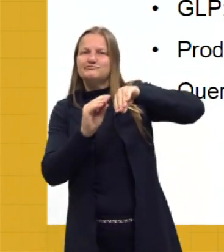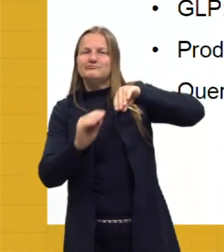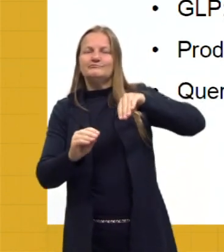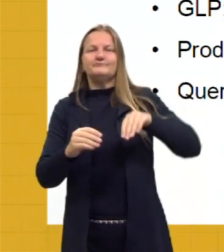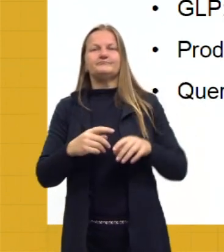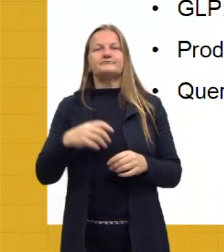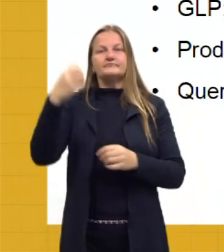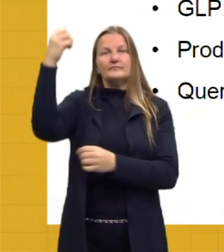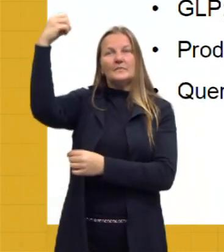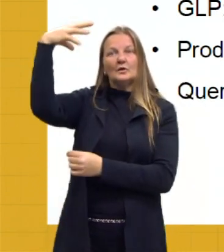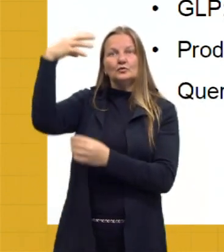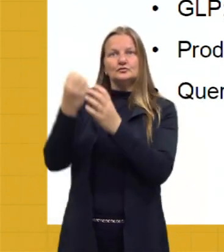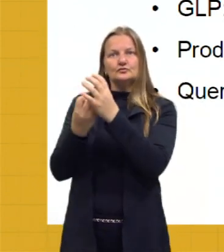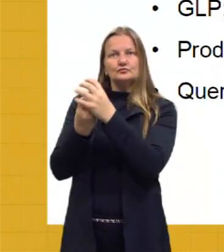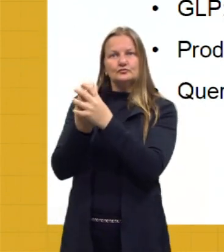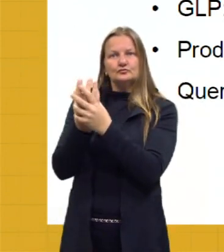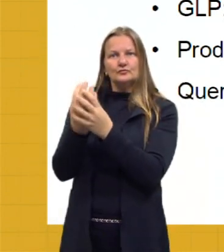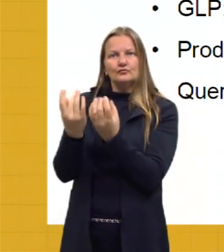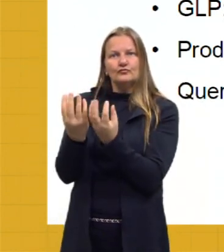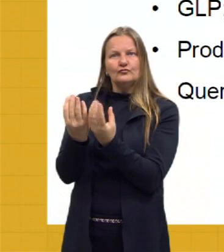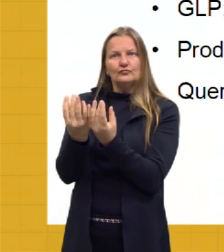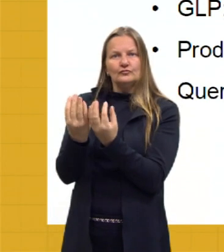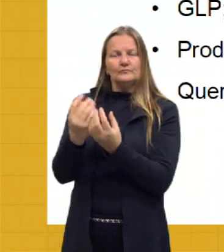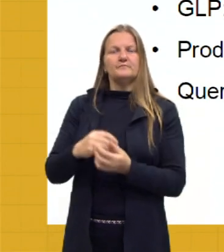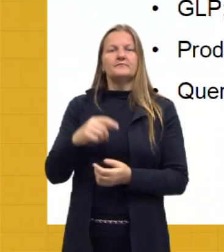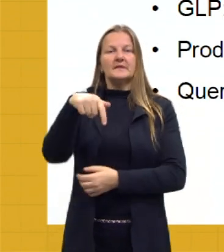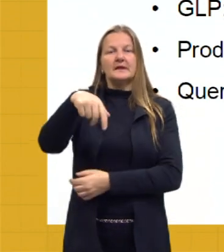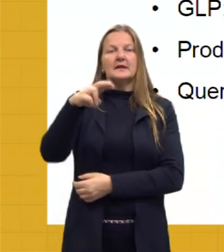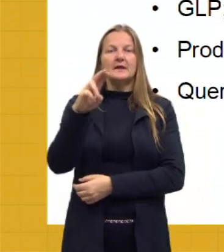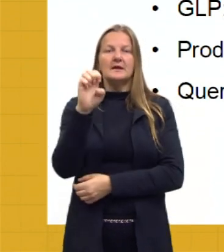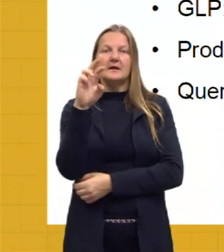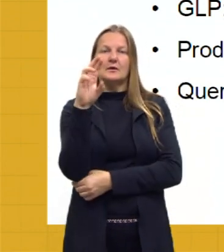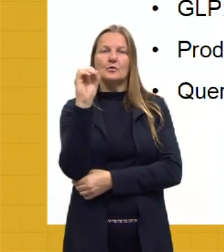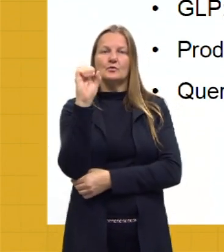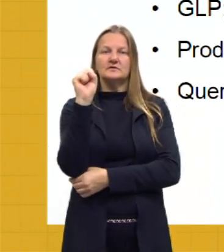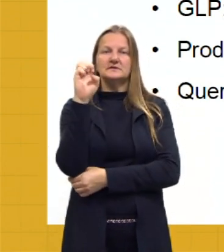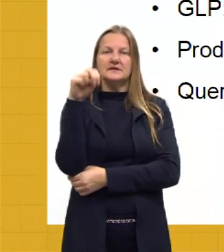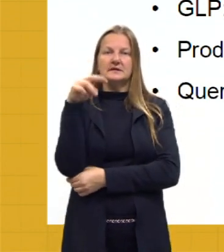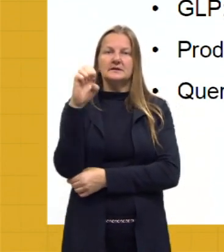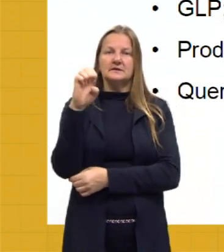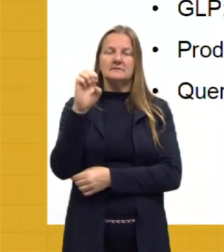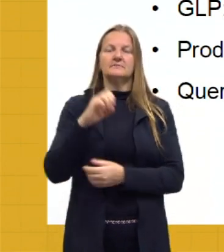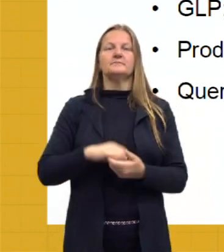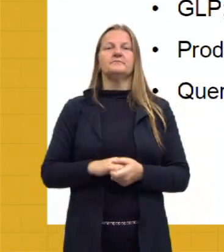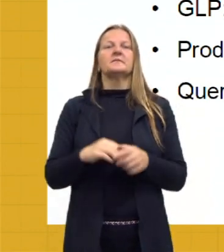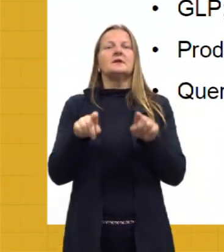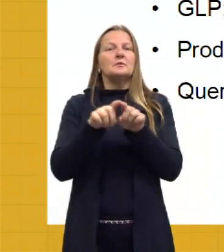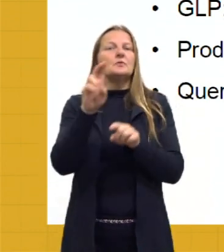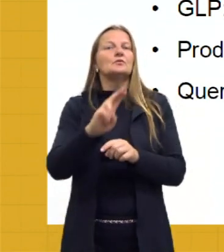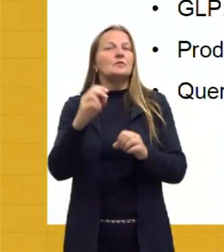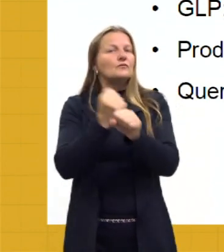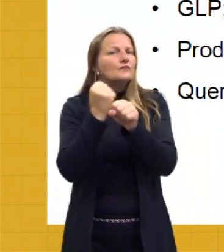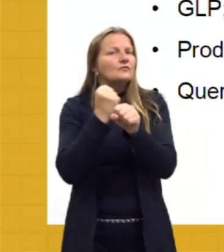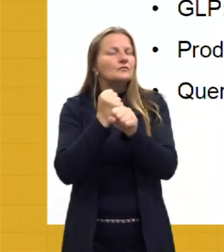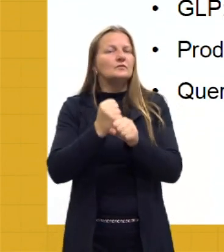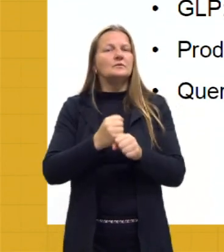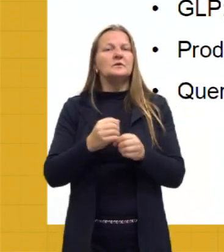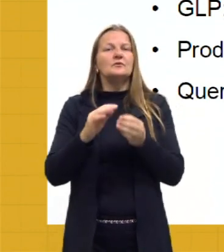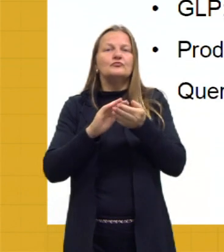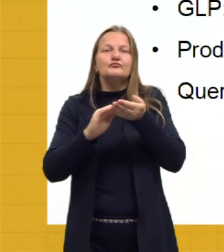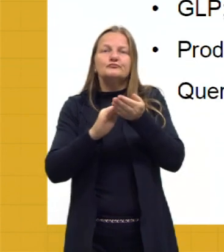iluminação atravessa os derivados de petróleo né produtos obtidos do petróleo a gente utiliza na fabricação de